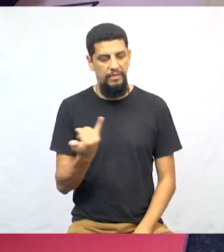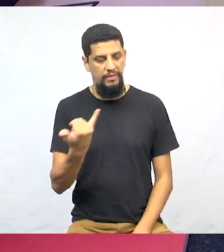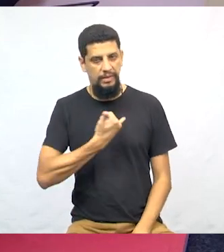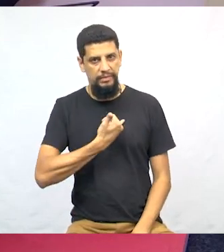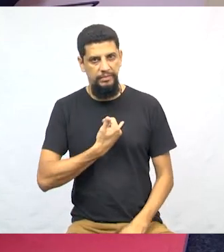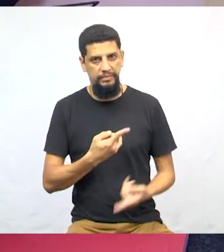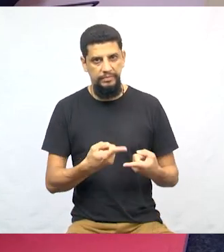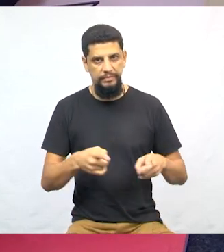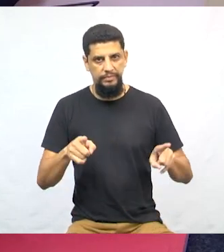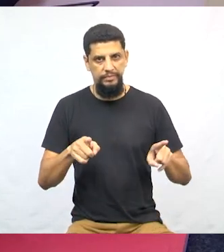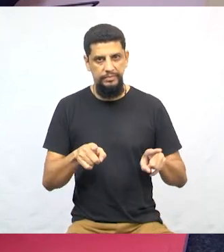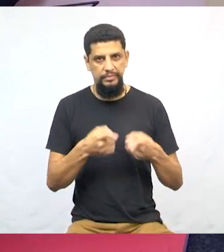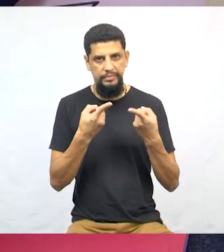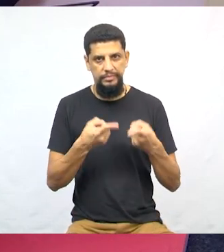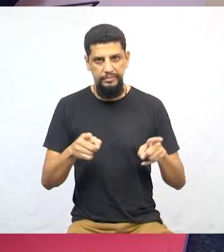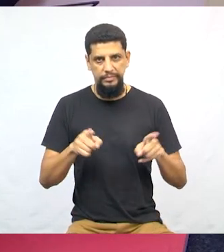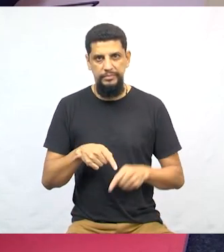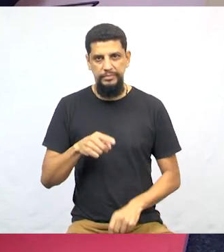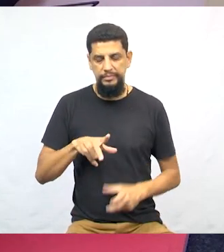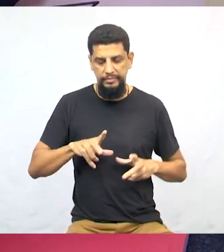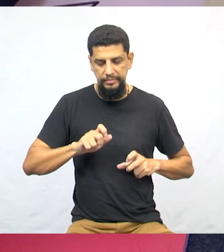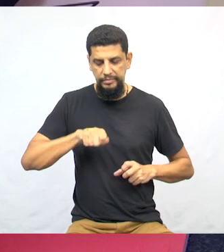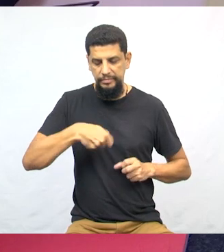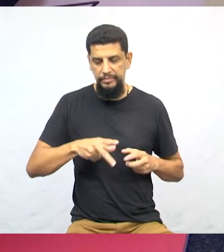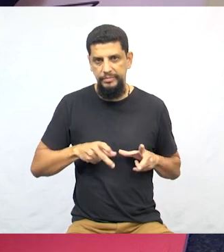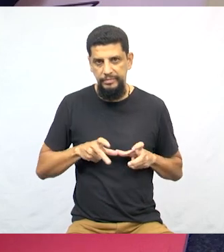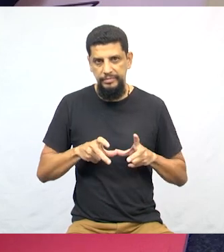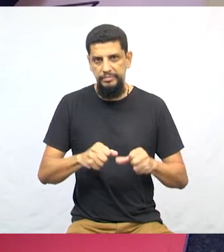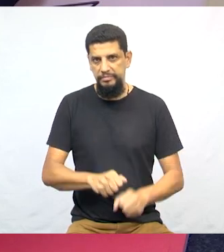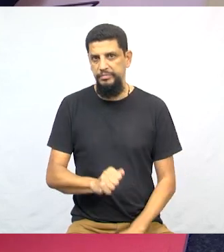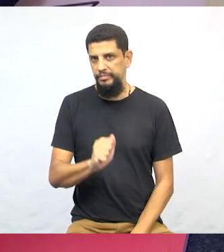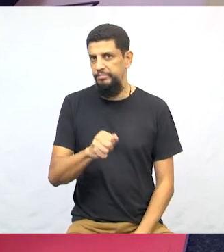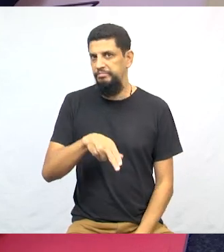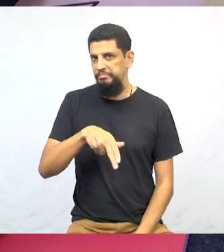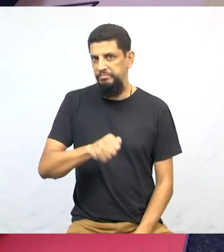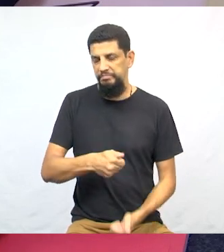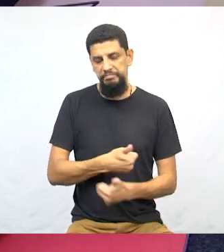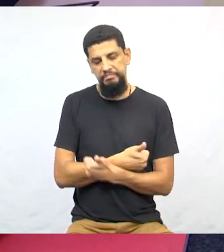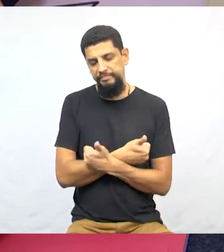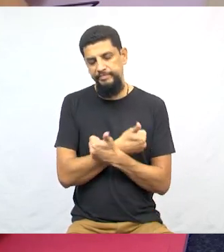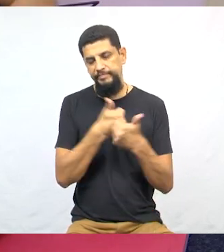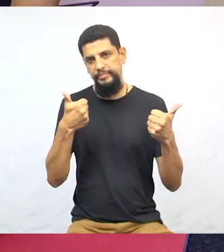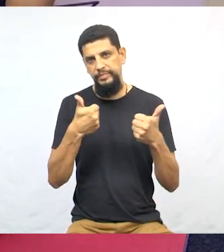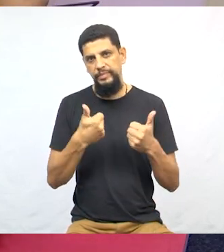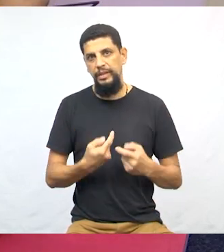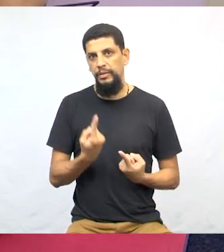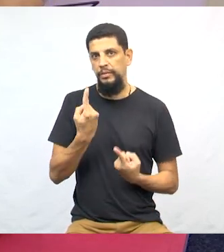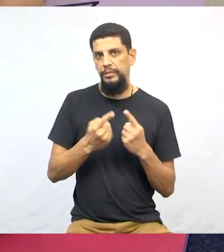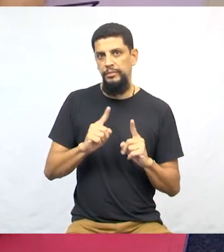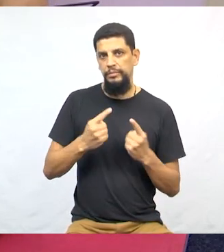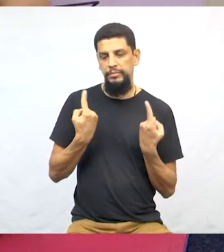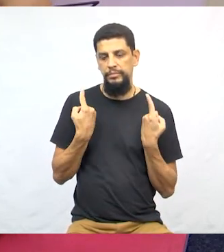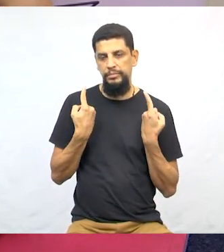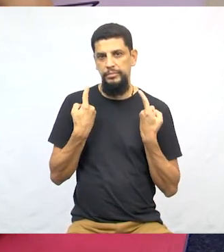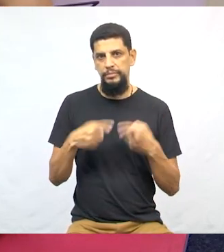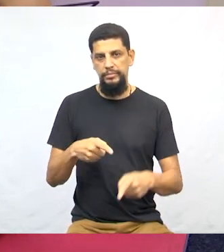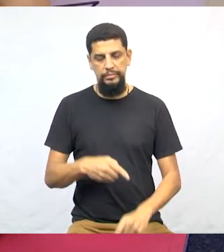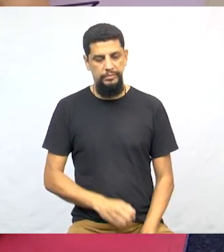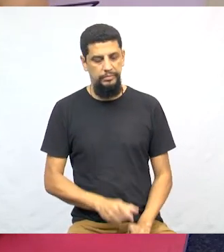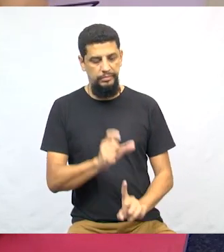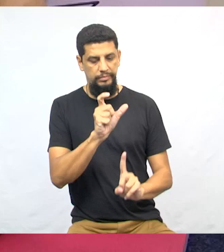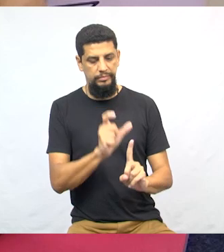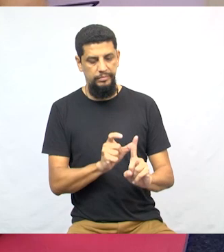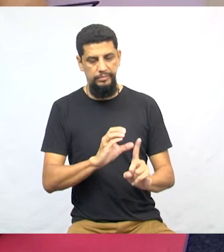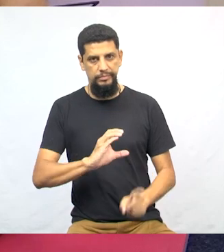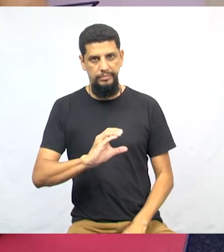do caranguejo. E cantou junto conosco. Então, Ana, muito bem. E qual será o desafio agora